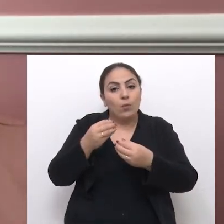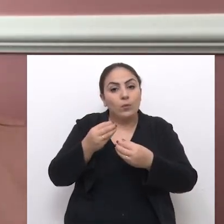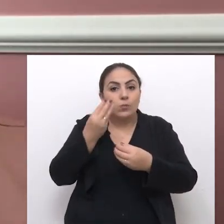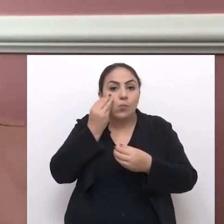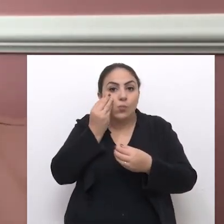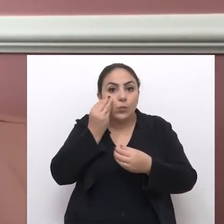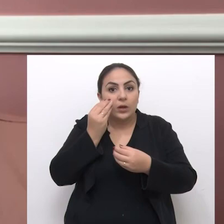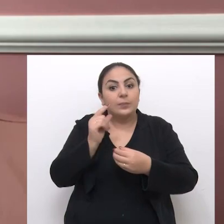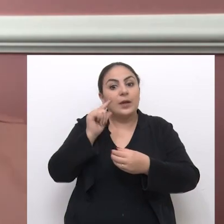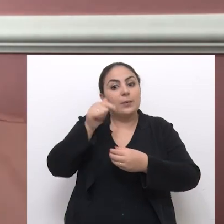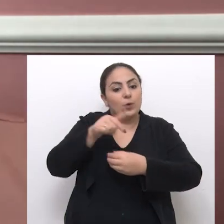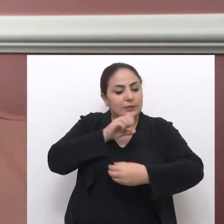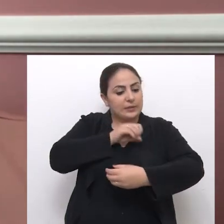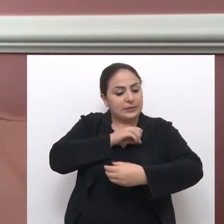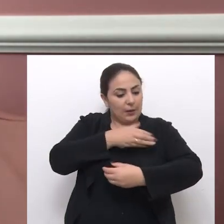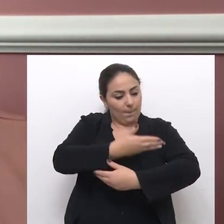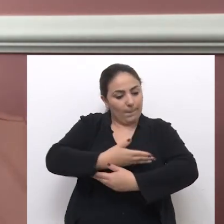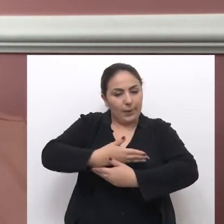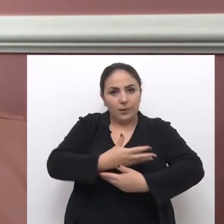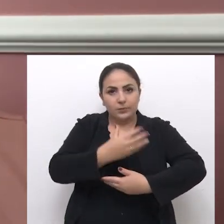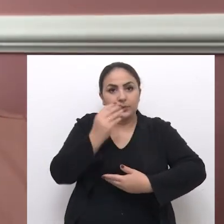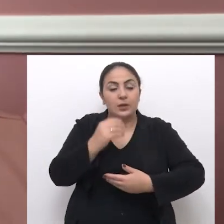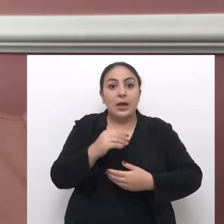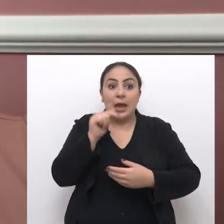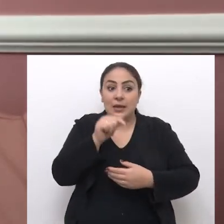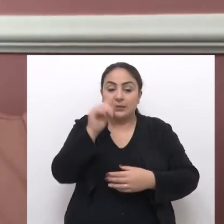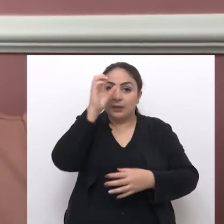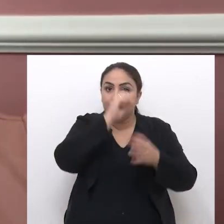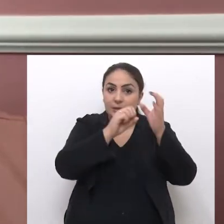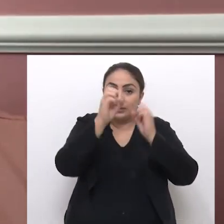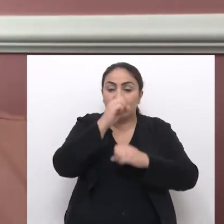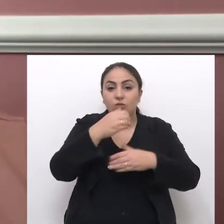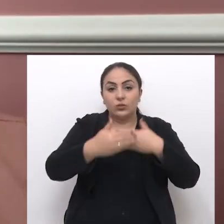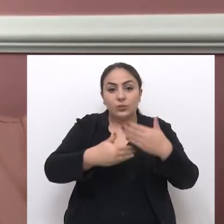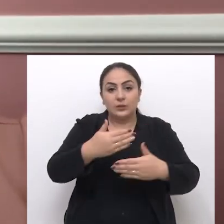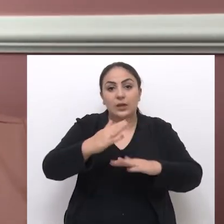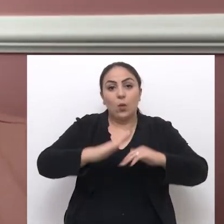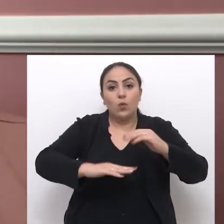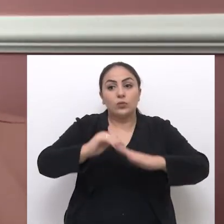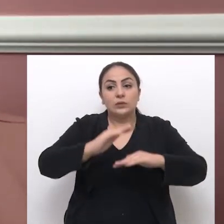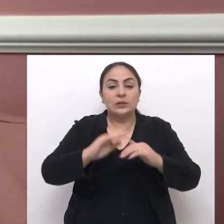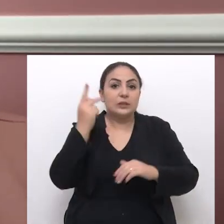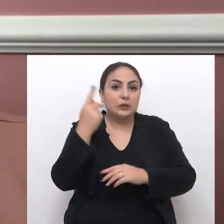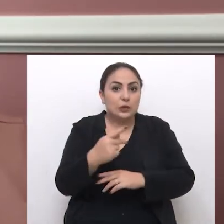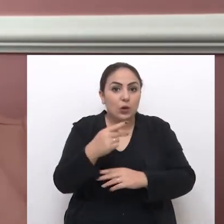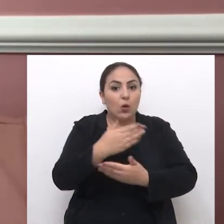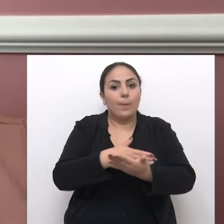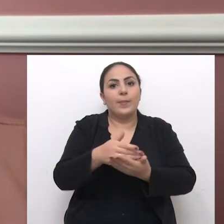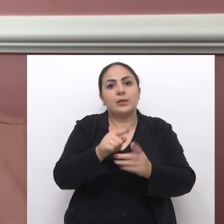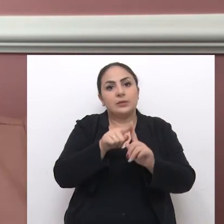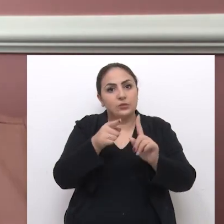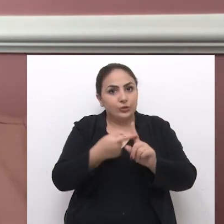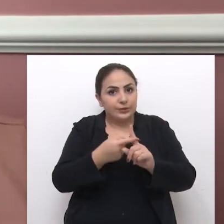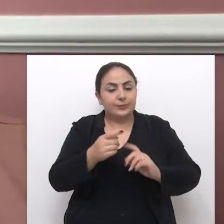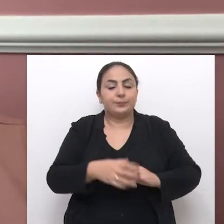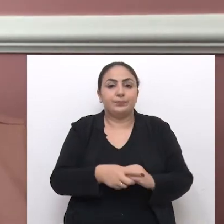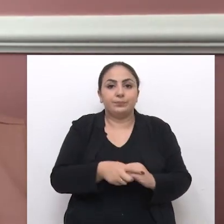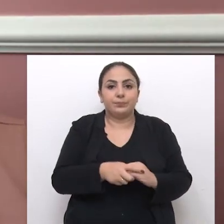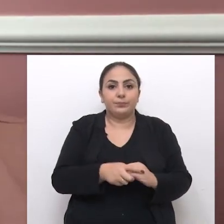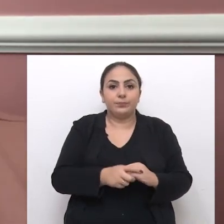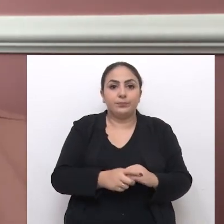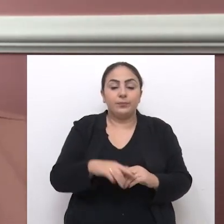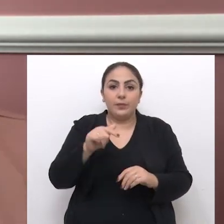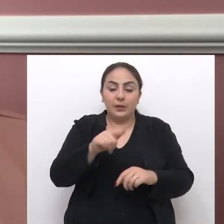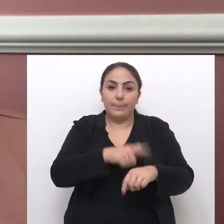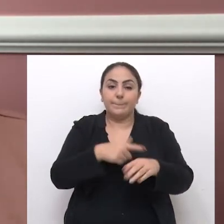a mamar. E esse aprendizado, esse início da construção, né, dessa história da amamentação, ela começa ainda na gestação,